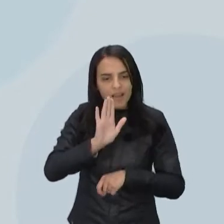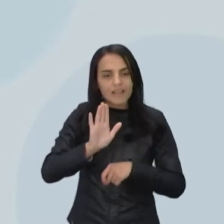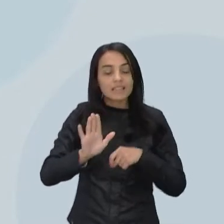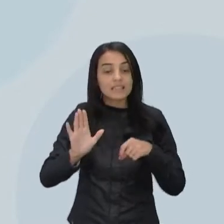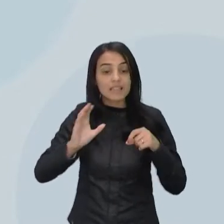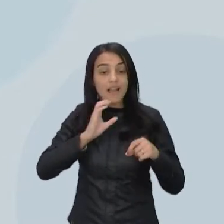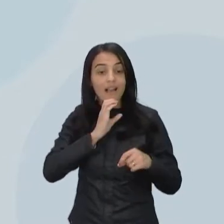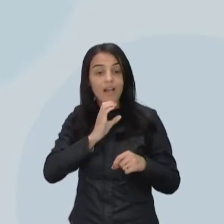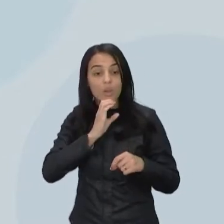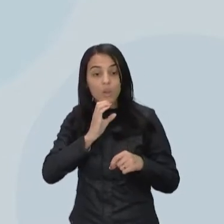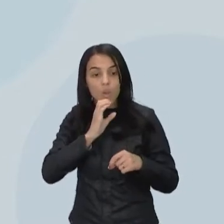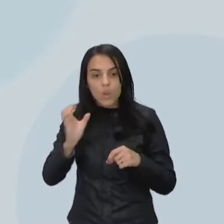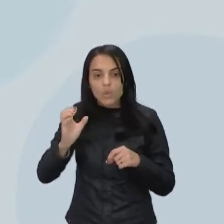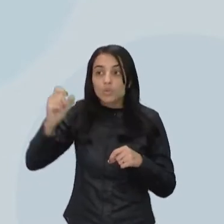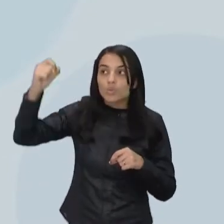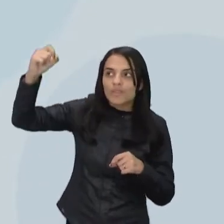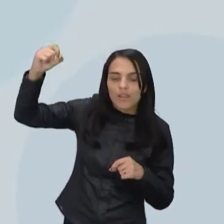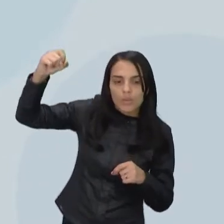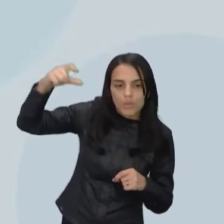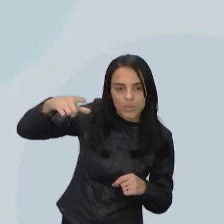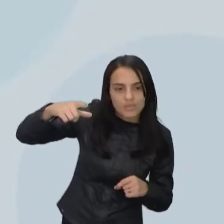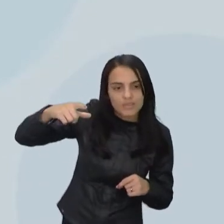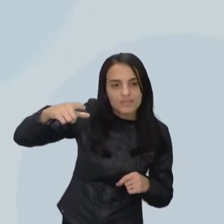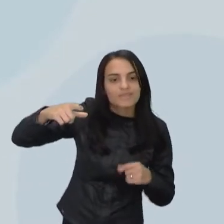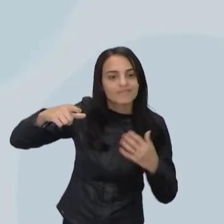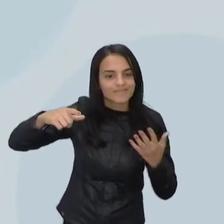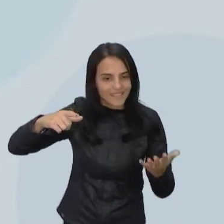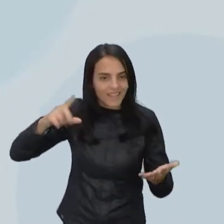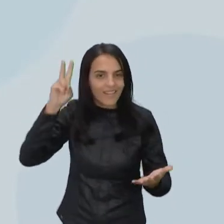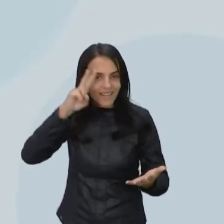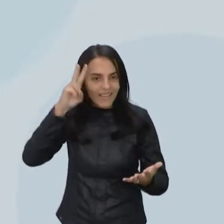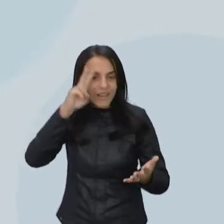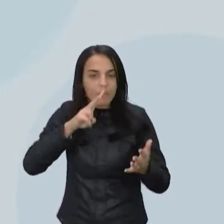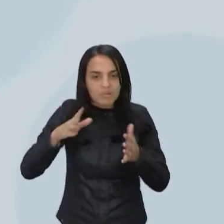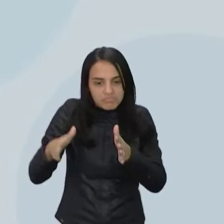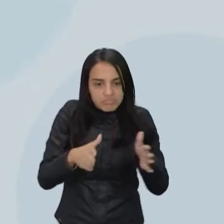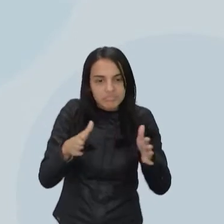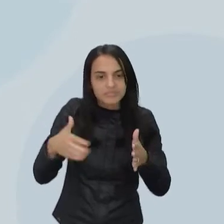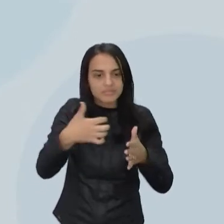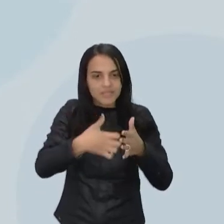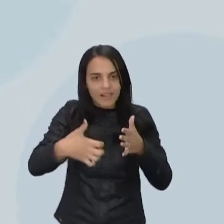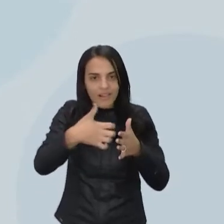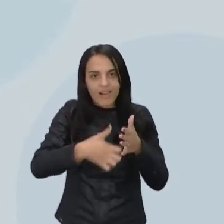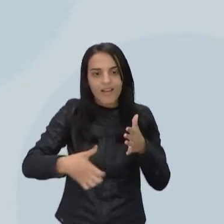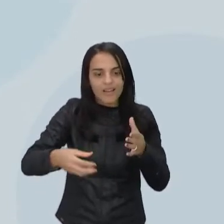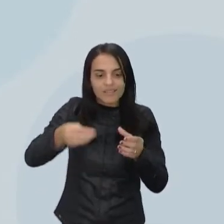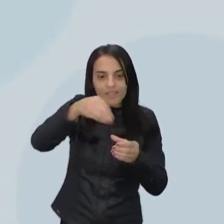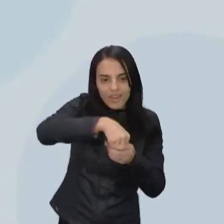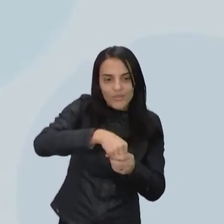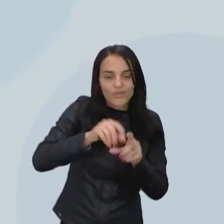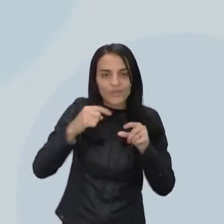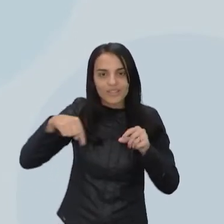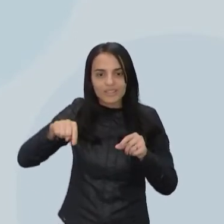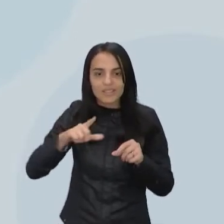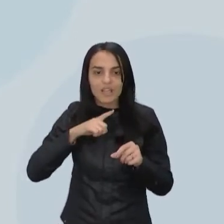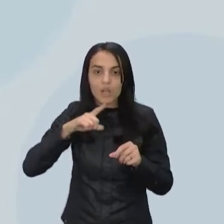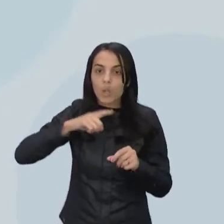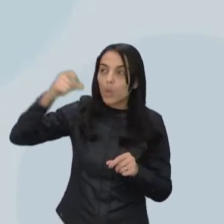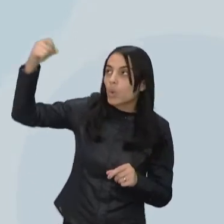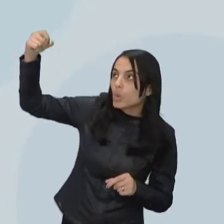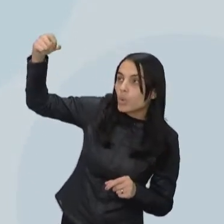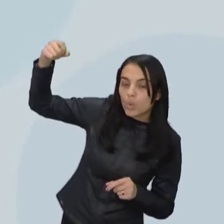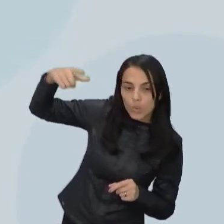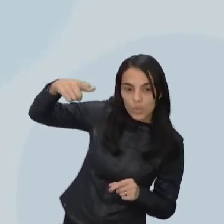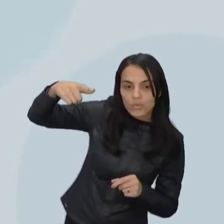calor do que luz. Medindo, aí os fabricantes colocam isso na embalagem, a gente tem um fluxo luminoso em